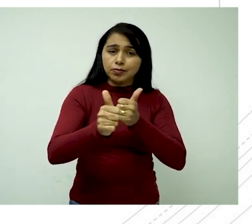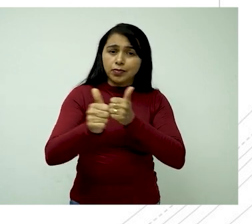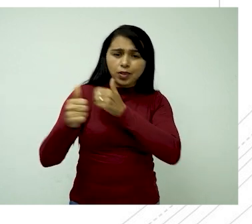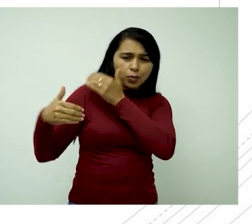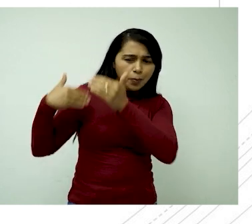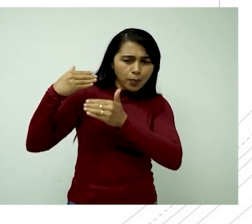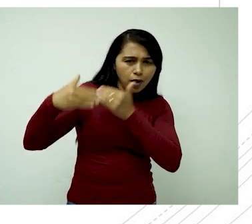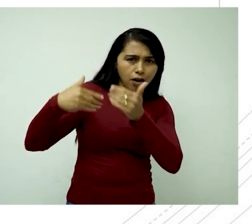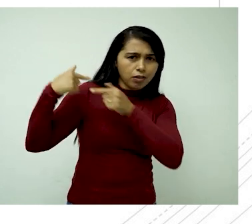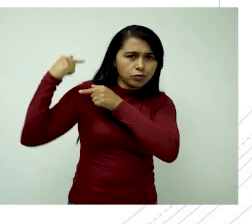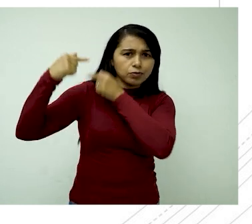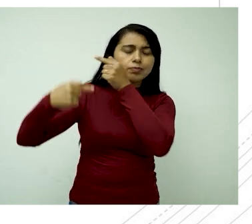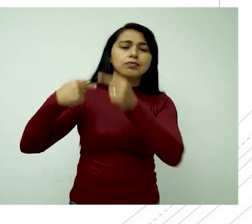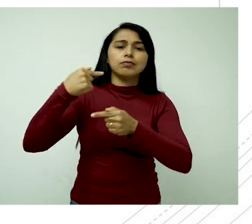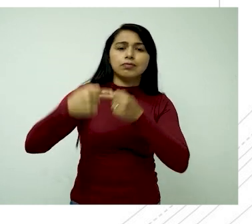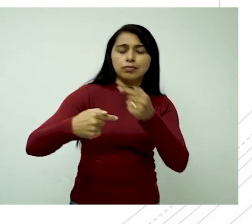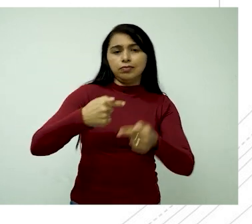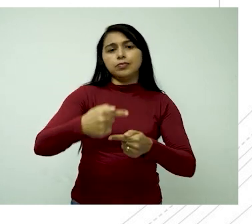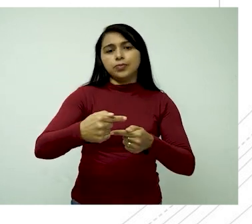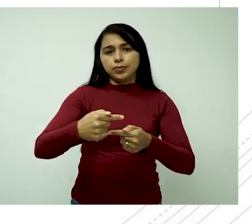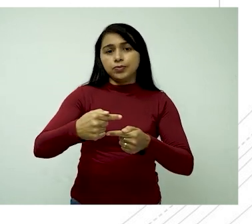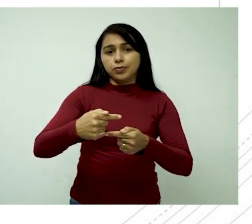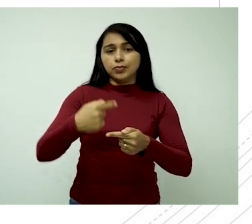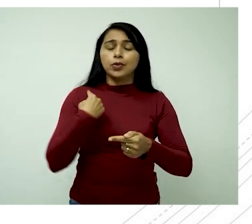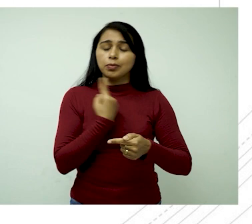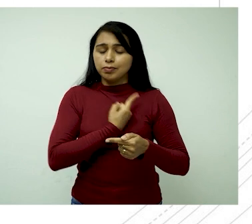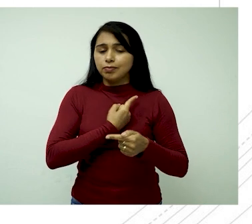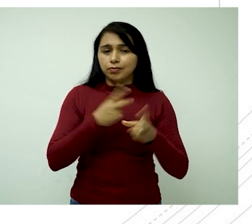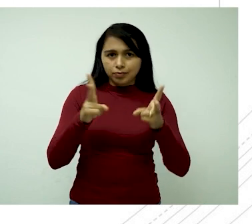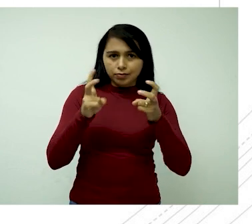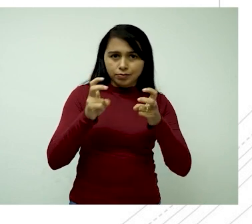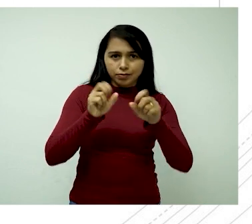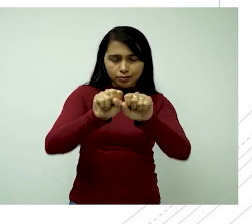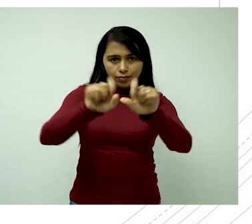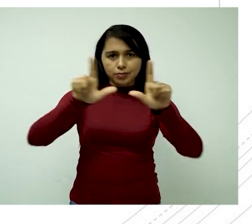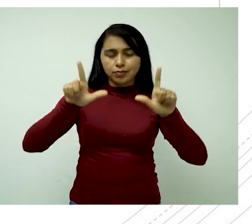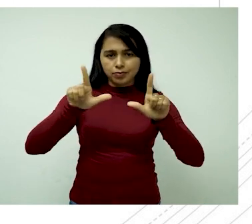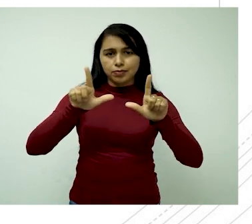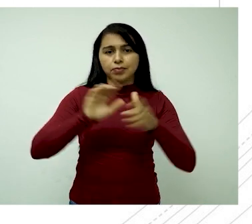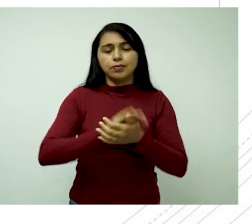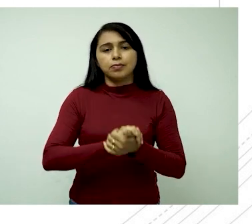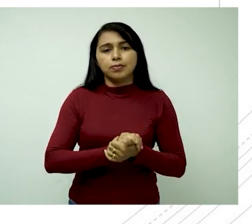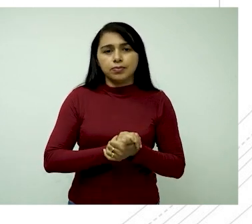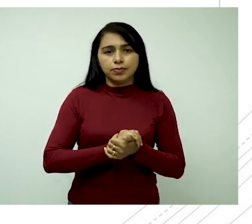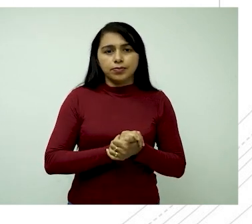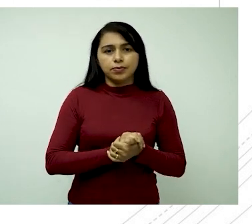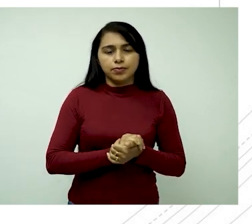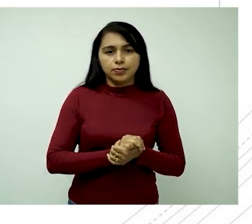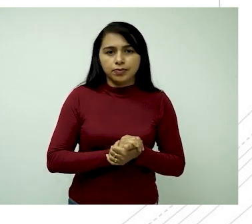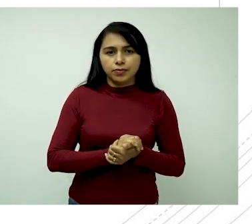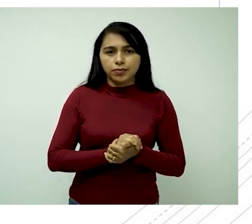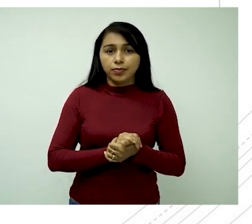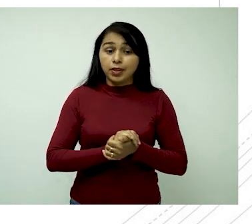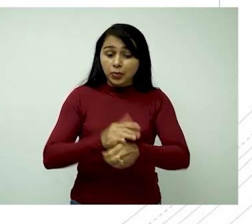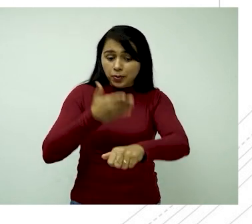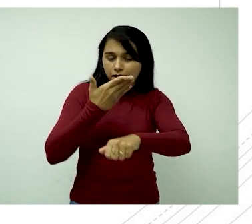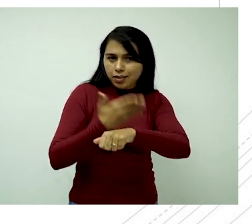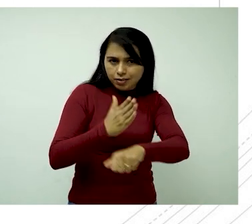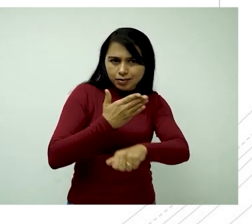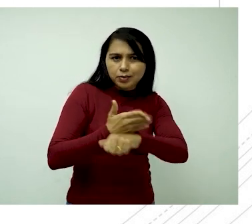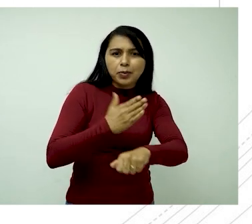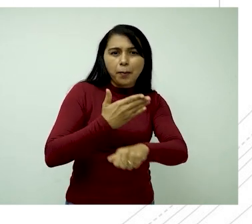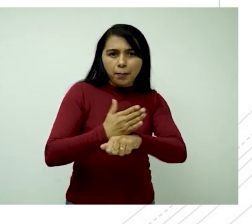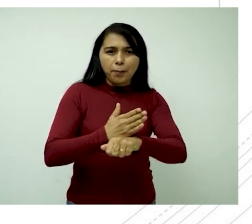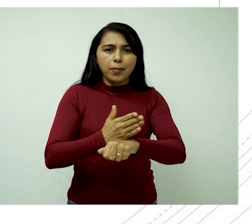desde os nossos tempos ancestrais, como a gente acabou de ver na imagem anterior, tá? E aí, pessoal, essa prática primitiva,